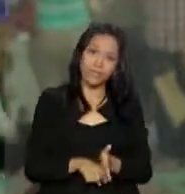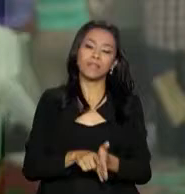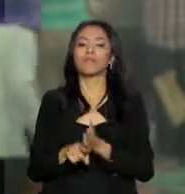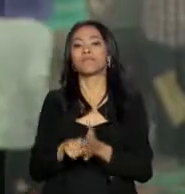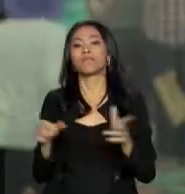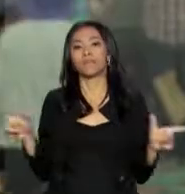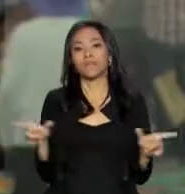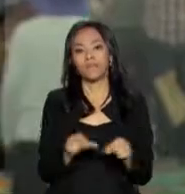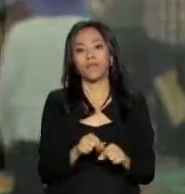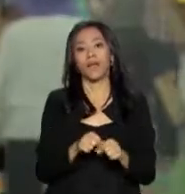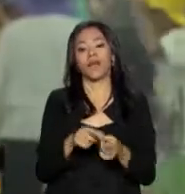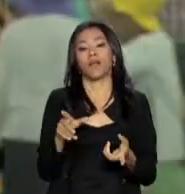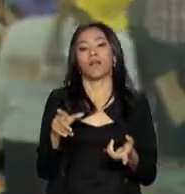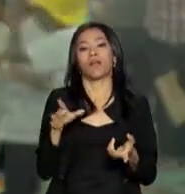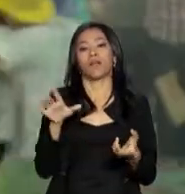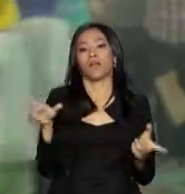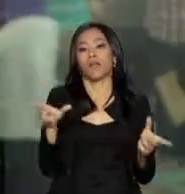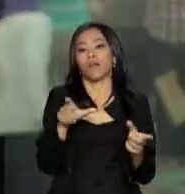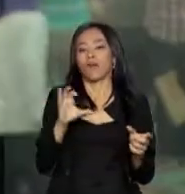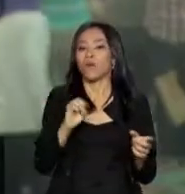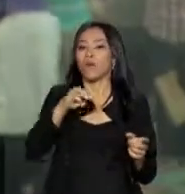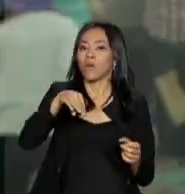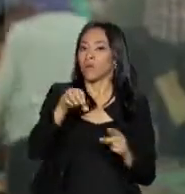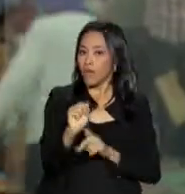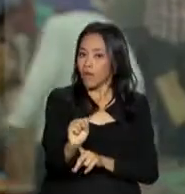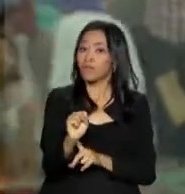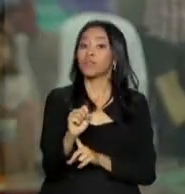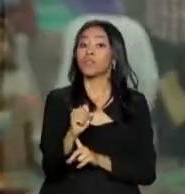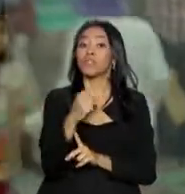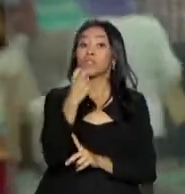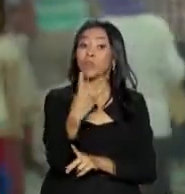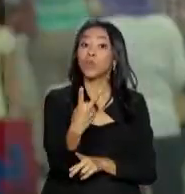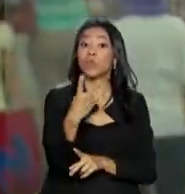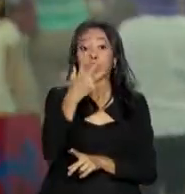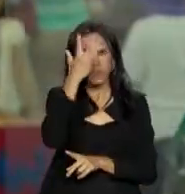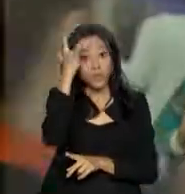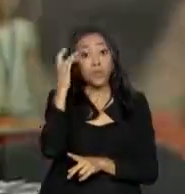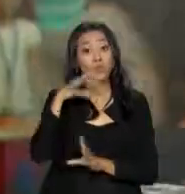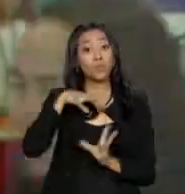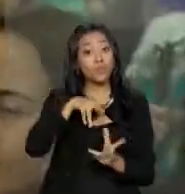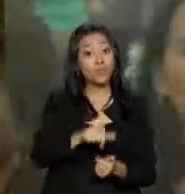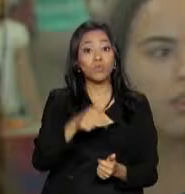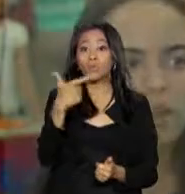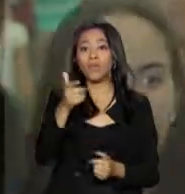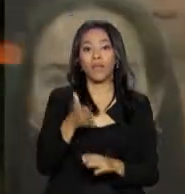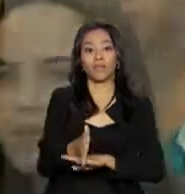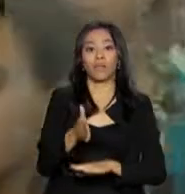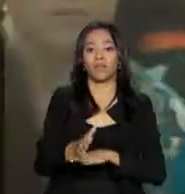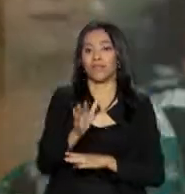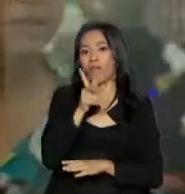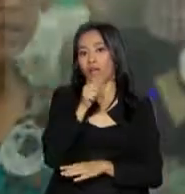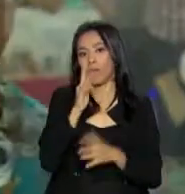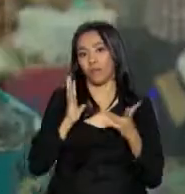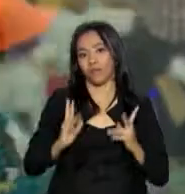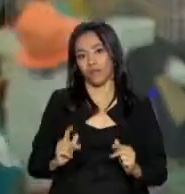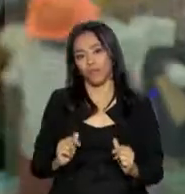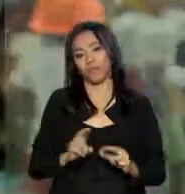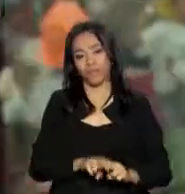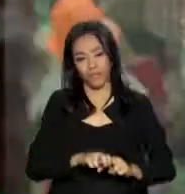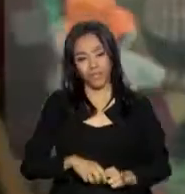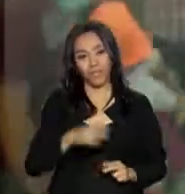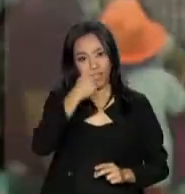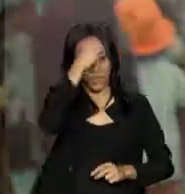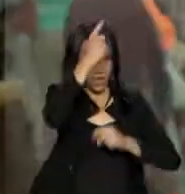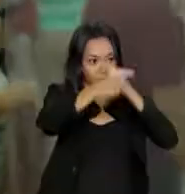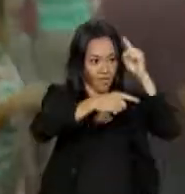mostra que mais de 2 bilhões de pessoas no mundo não têm sequer acesso à água potável. E é aí que entram as boas